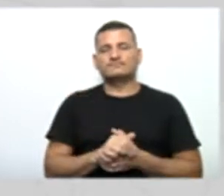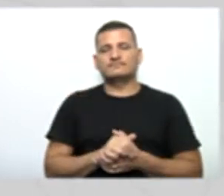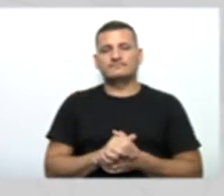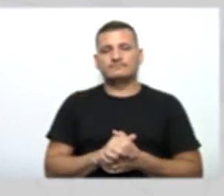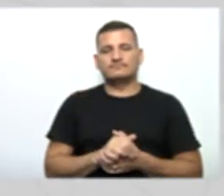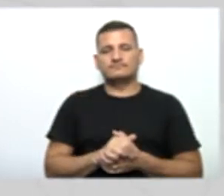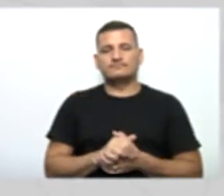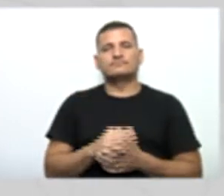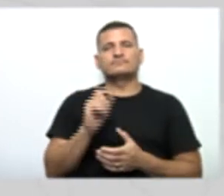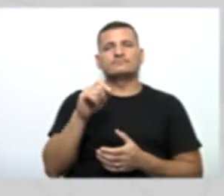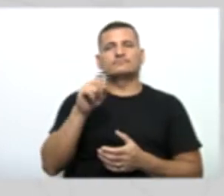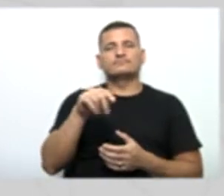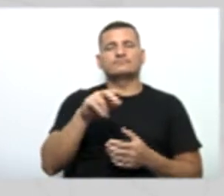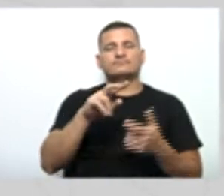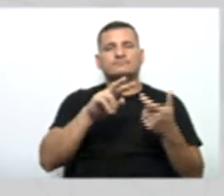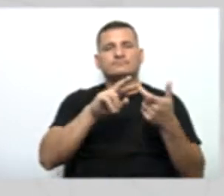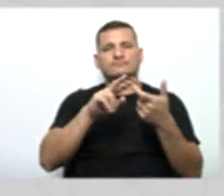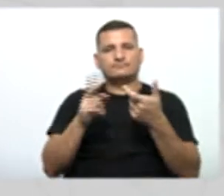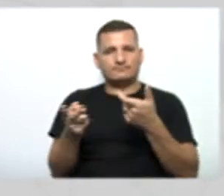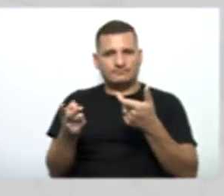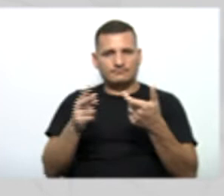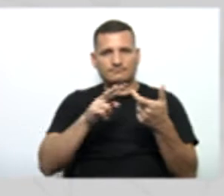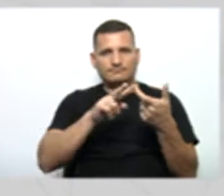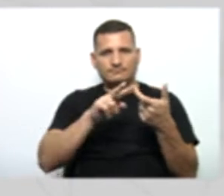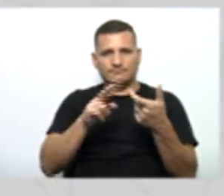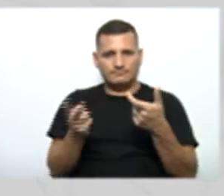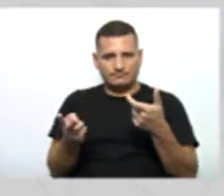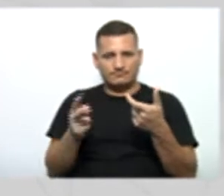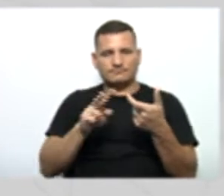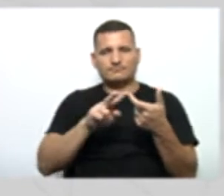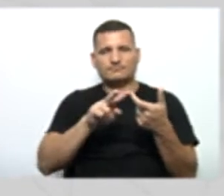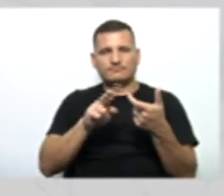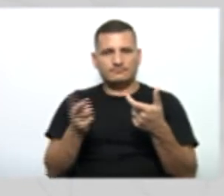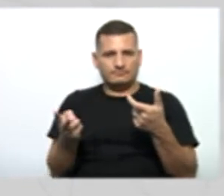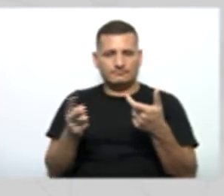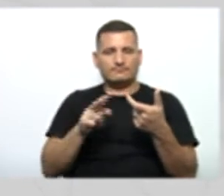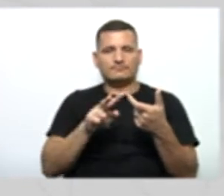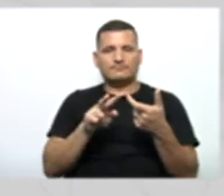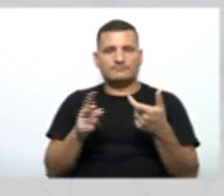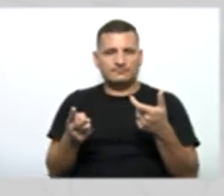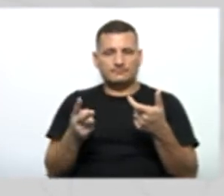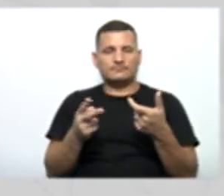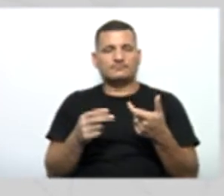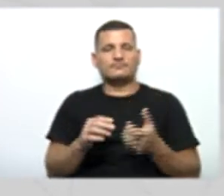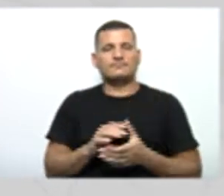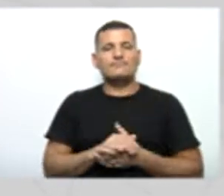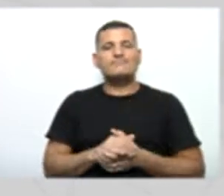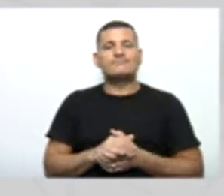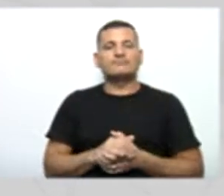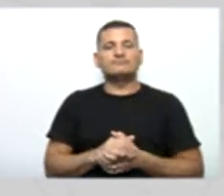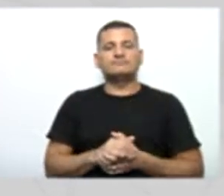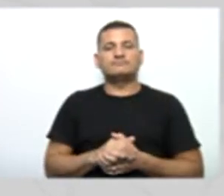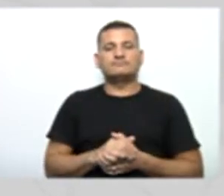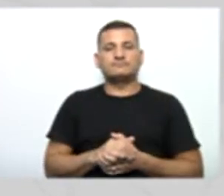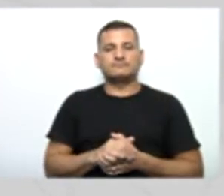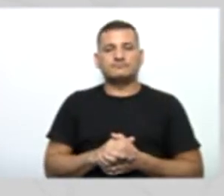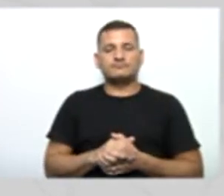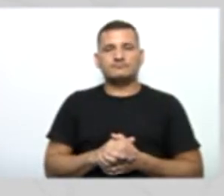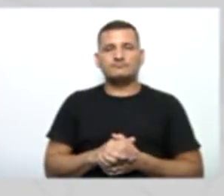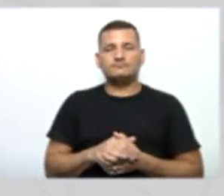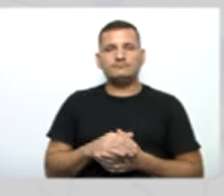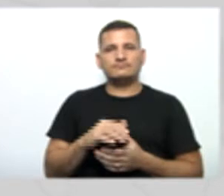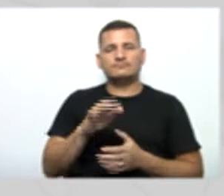a herança, gente, ó, a herança que vocês estão estudando em programação. Então, assim, ó, Um relacionamento, quando eu falo